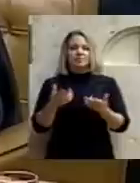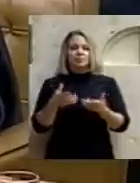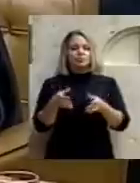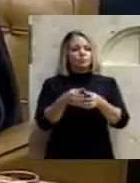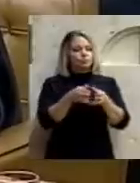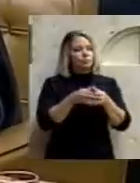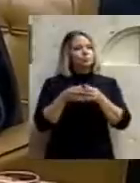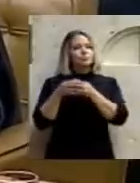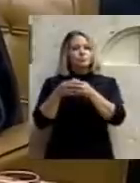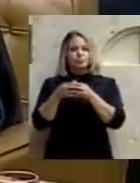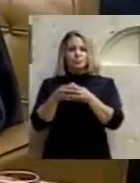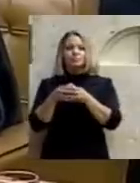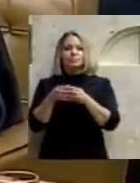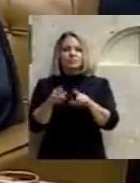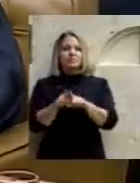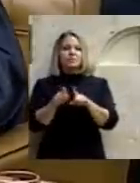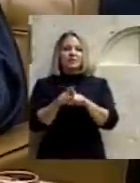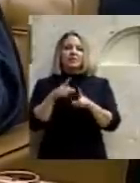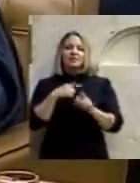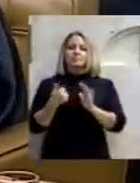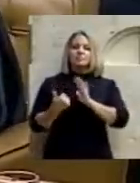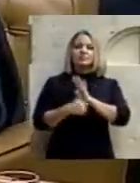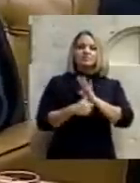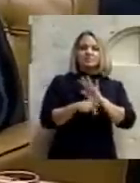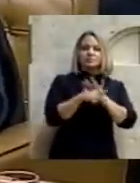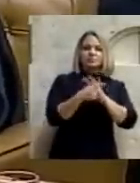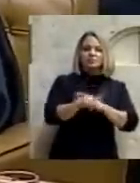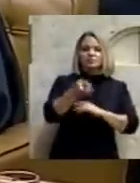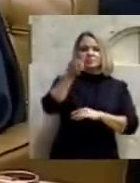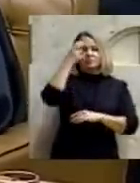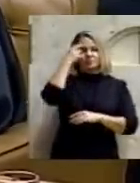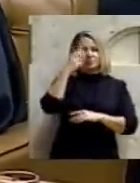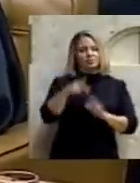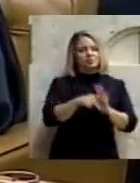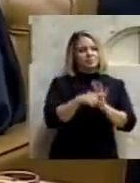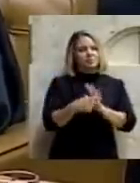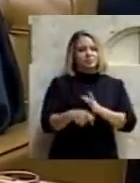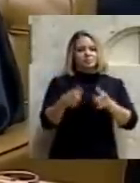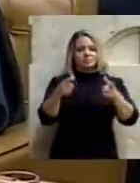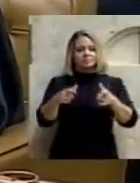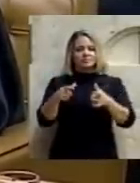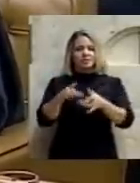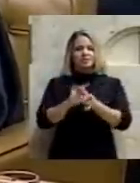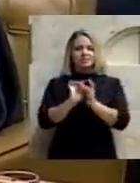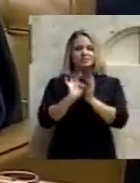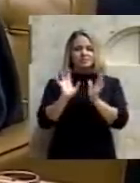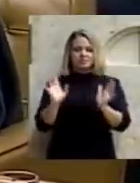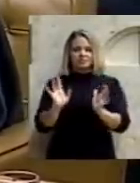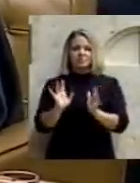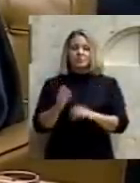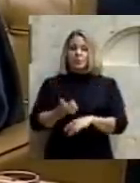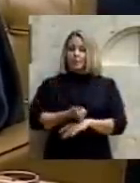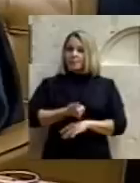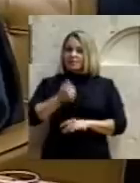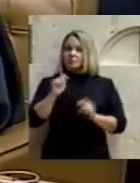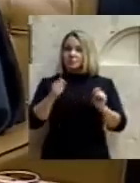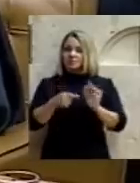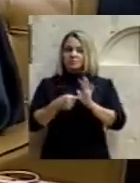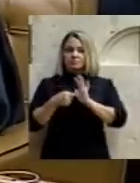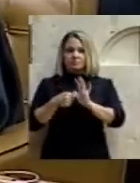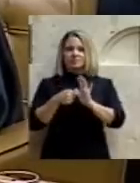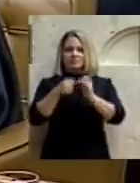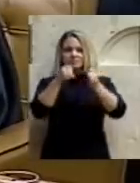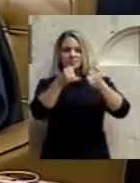universalista em que se regozija a identidade cultural e o sadio ambiente democrático. O melhor, talvez, fosse dizer,